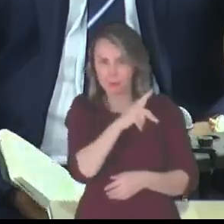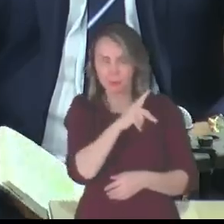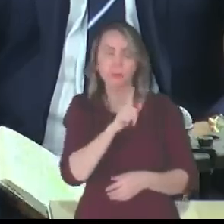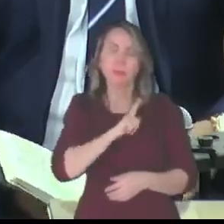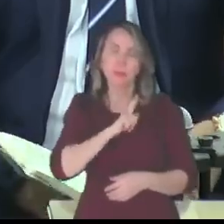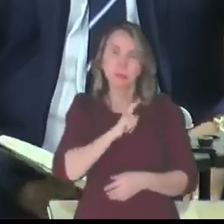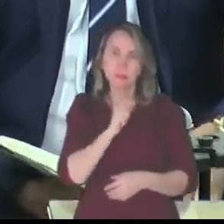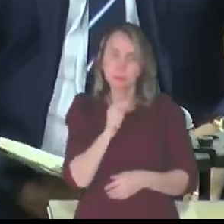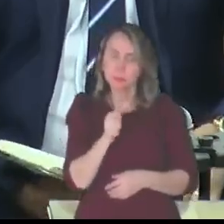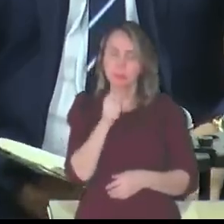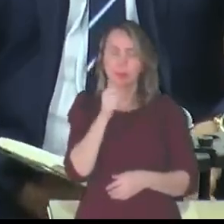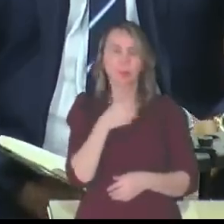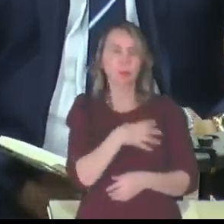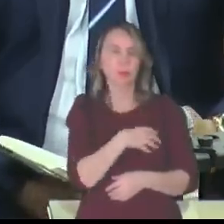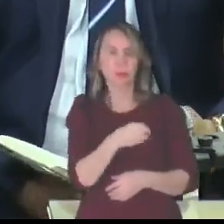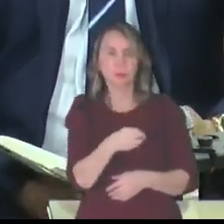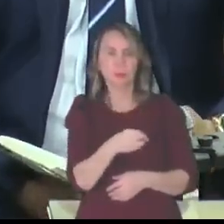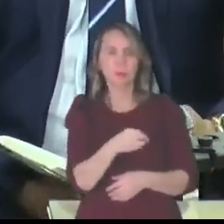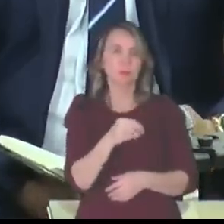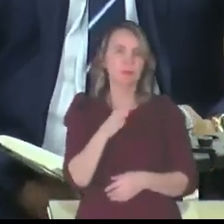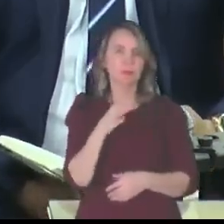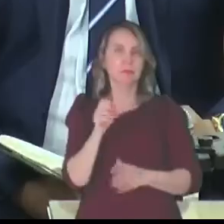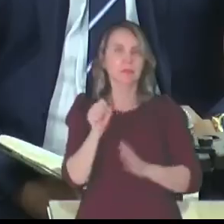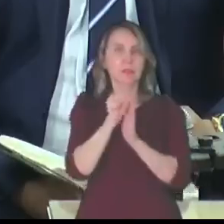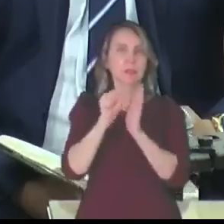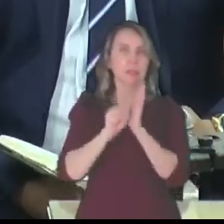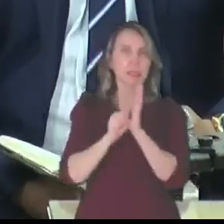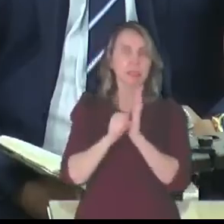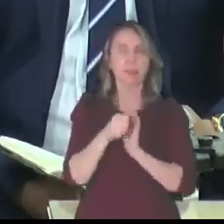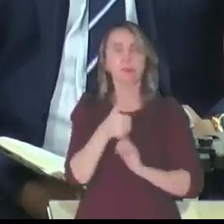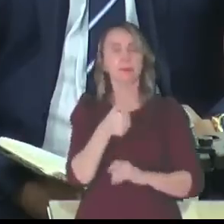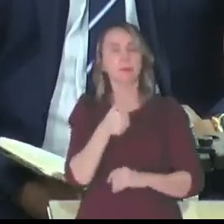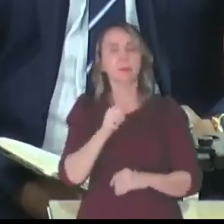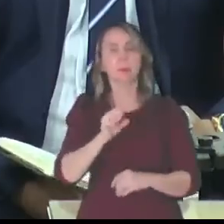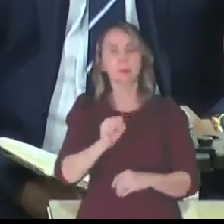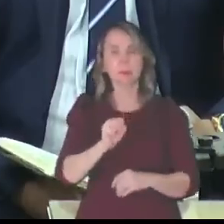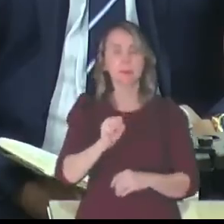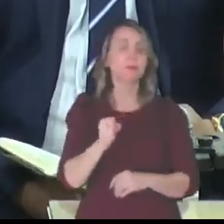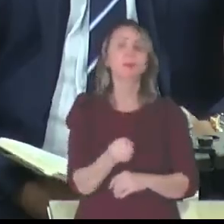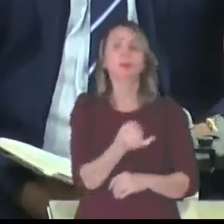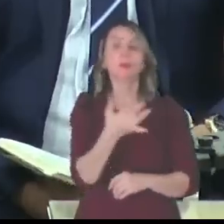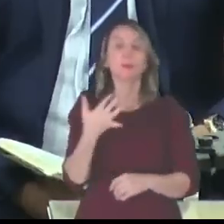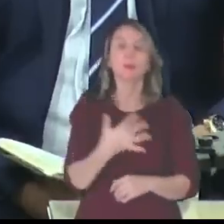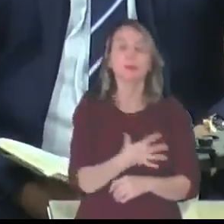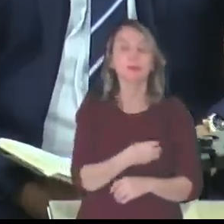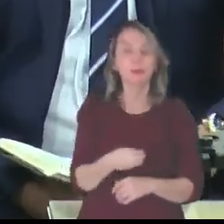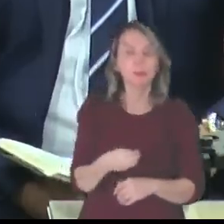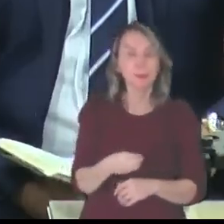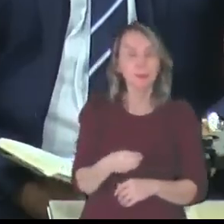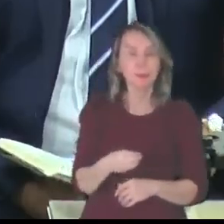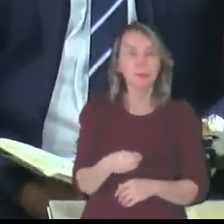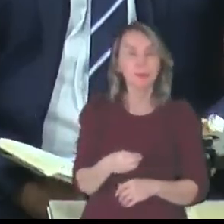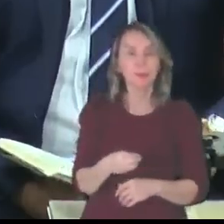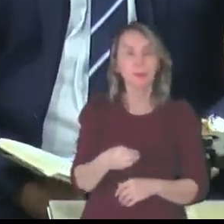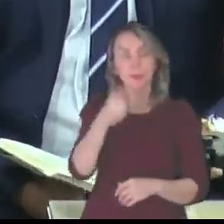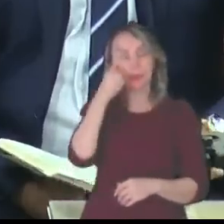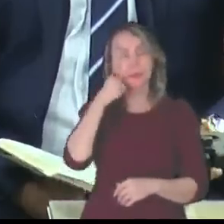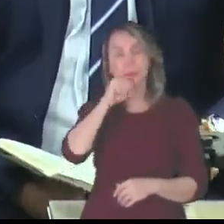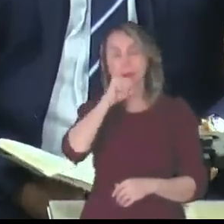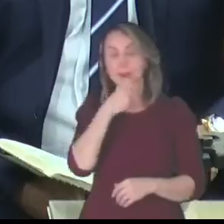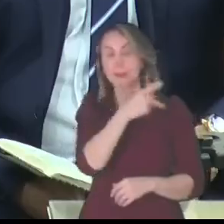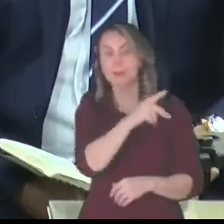tinha Suzano Wesley que viveu no século 18 quem sabe dizer quantos filhos ela tinha quem sabe ela tinha poucos filhos